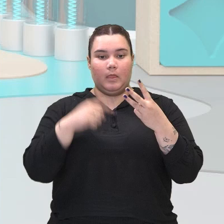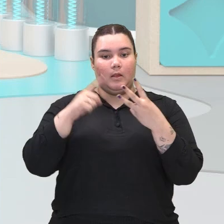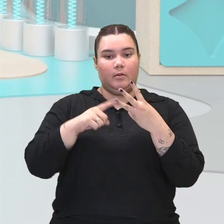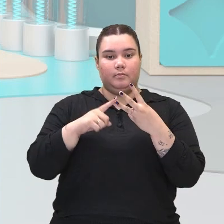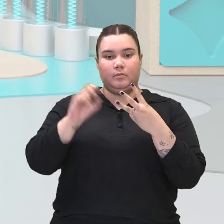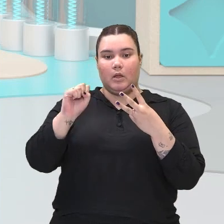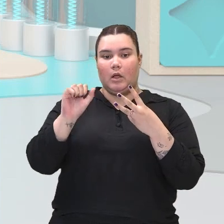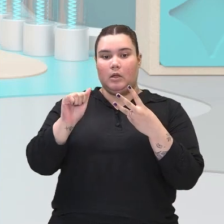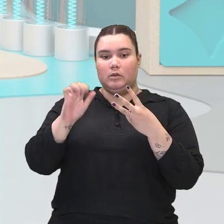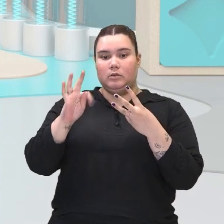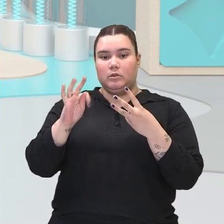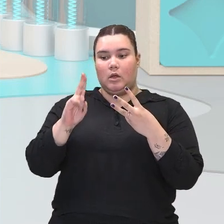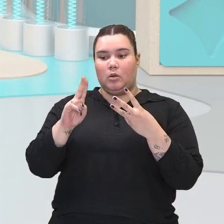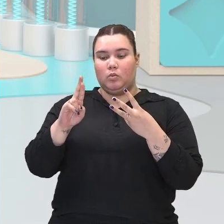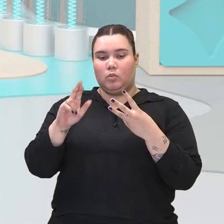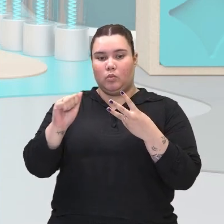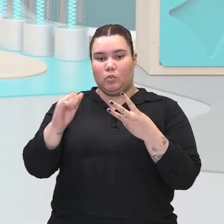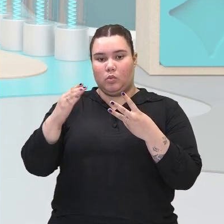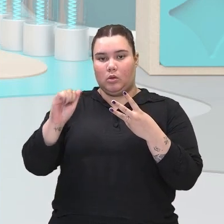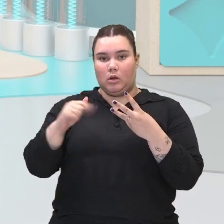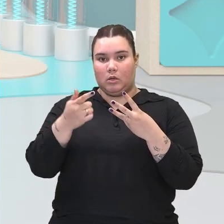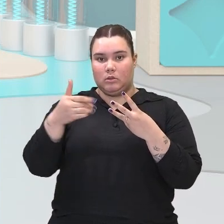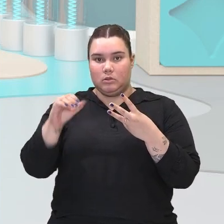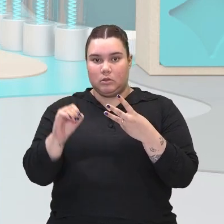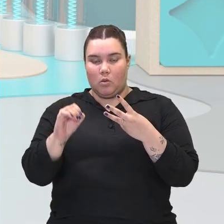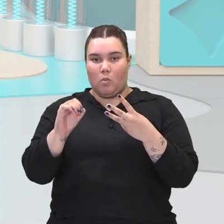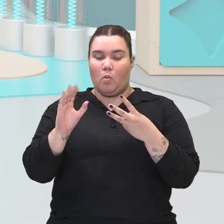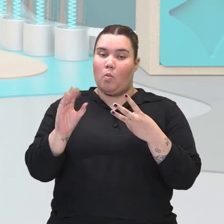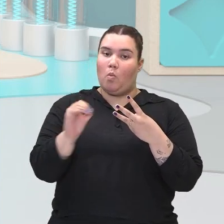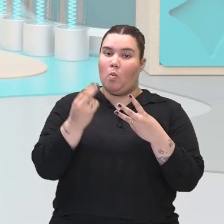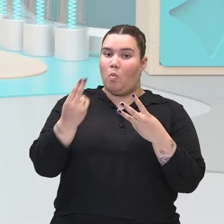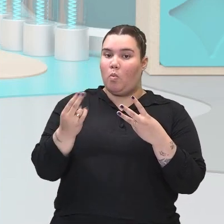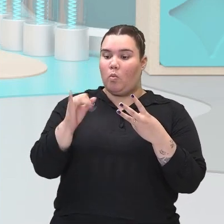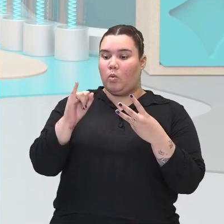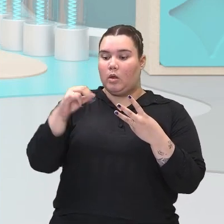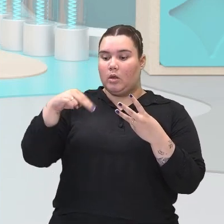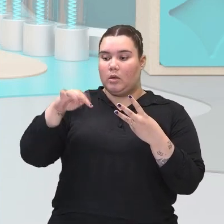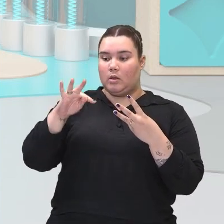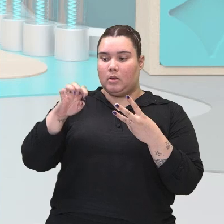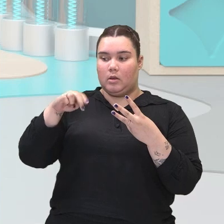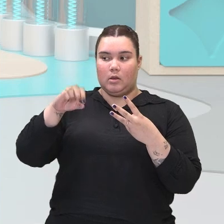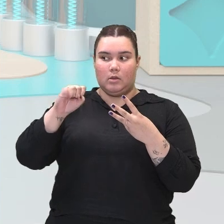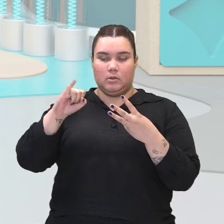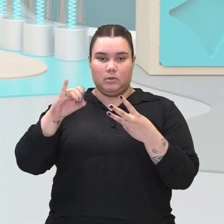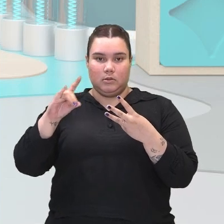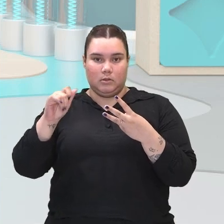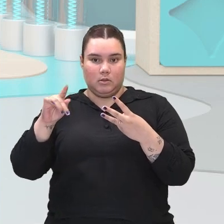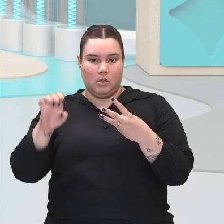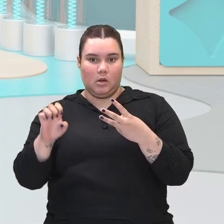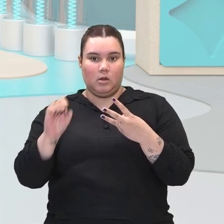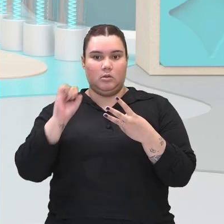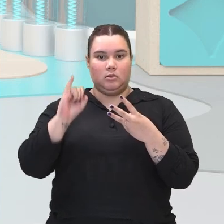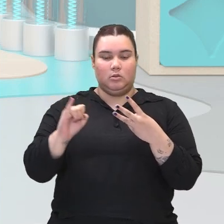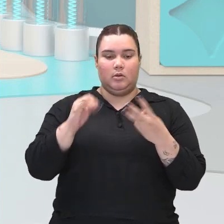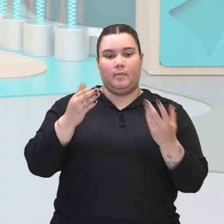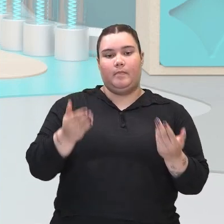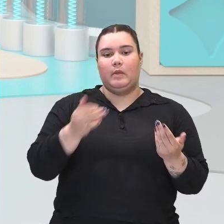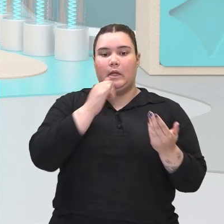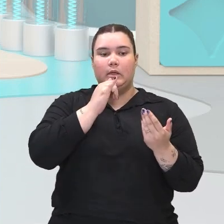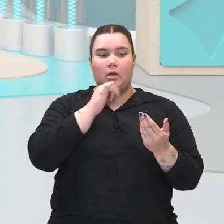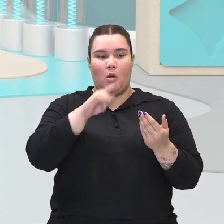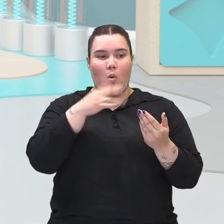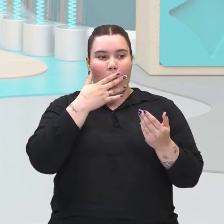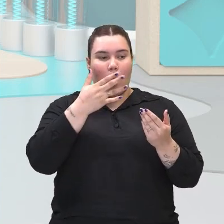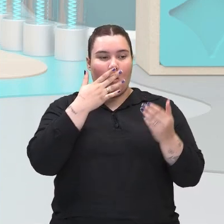cor. E quanto menos pura, mais acinzentada. Onde você usa isso? Muitas das vezes quando